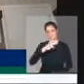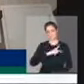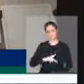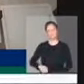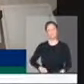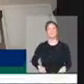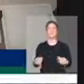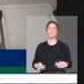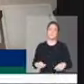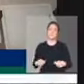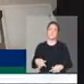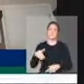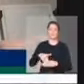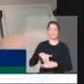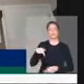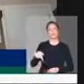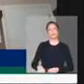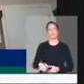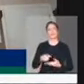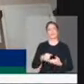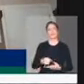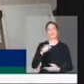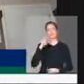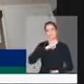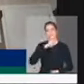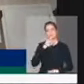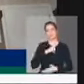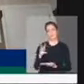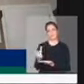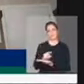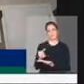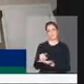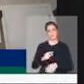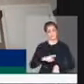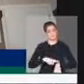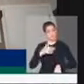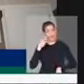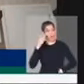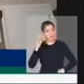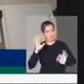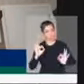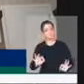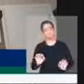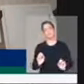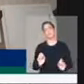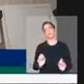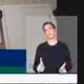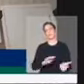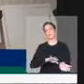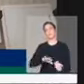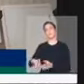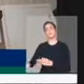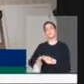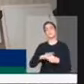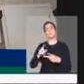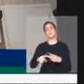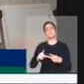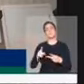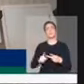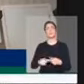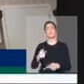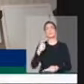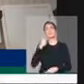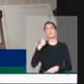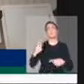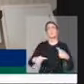auxílio emergencial embora faremos o debate amanhã em segundo lugar iniciar um debate mais amplo